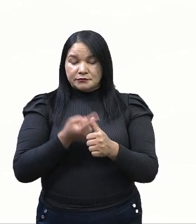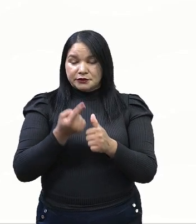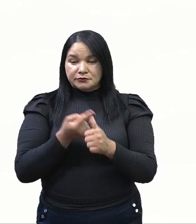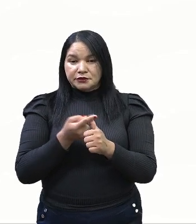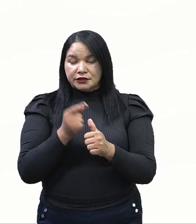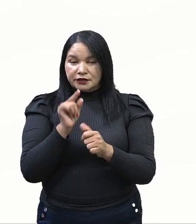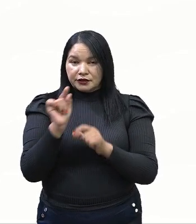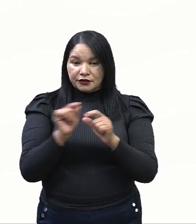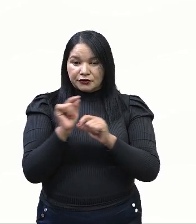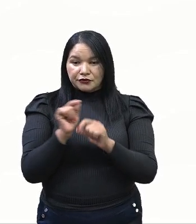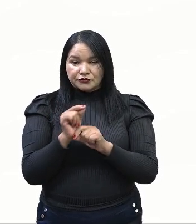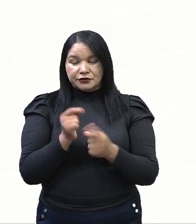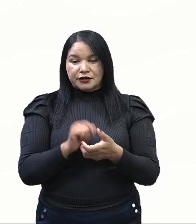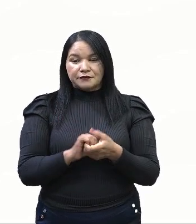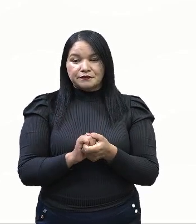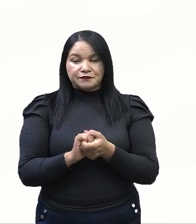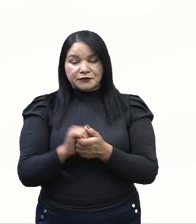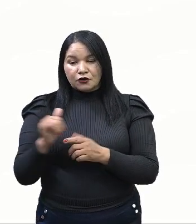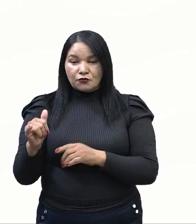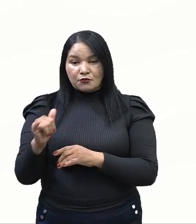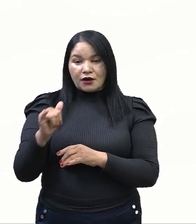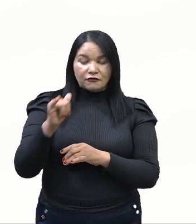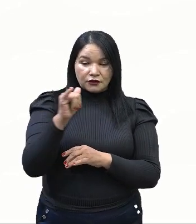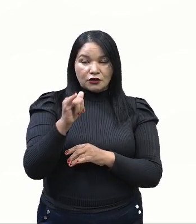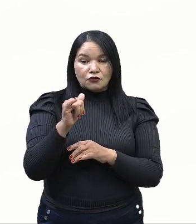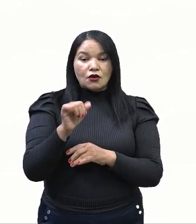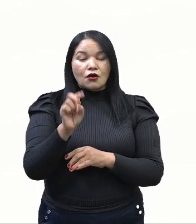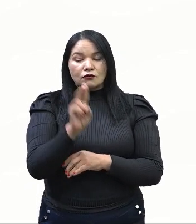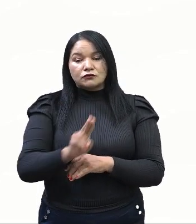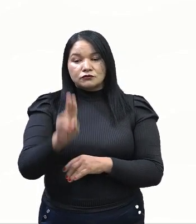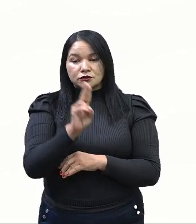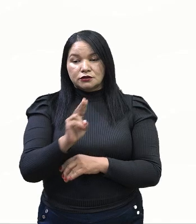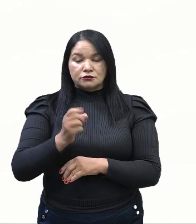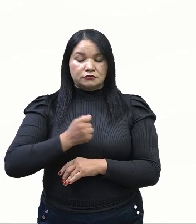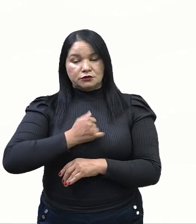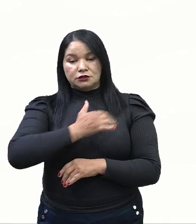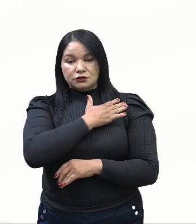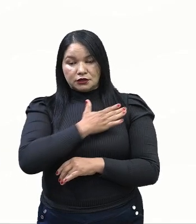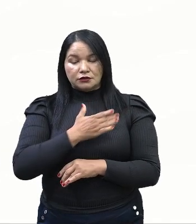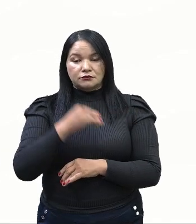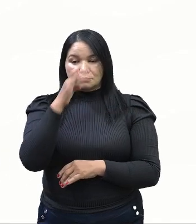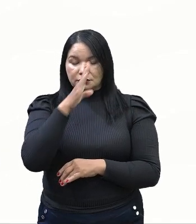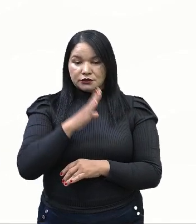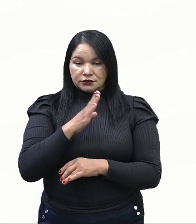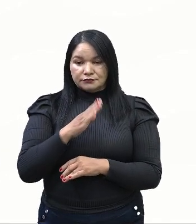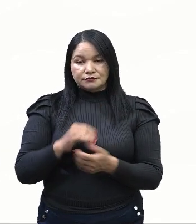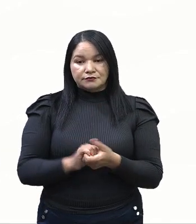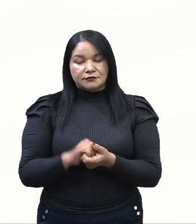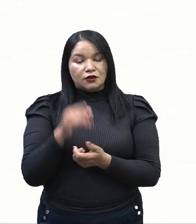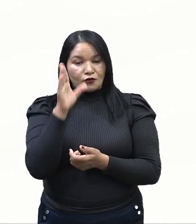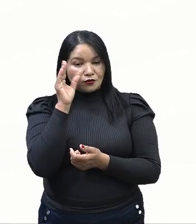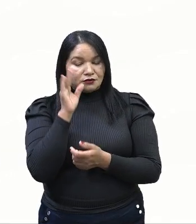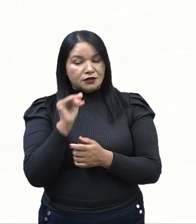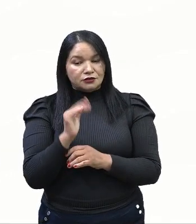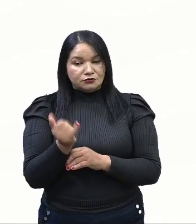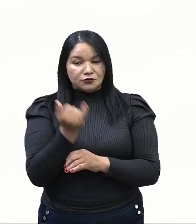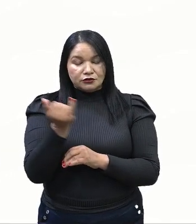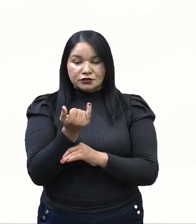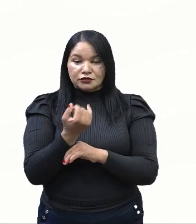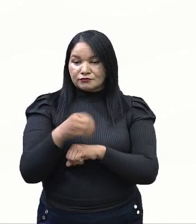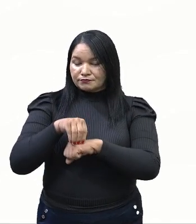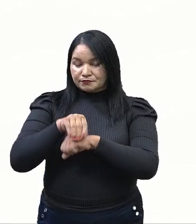em que um avião vai ser utilizado militarmente no Brasil. Isso é uma curiosidade importante, inclusive na